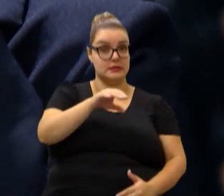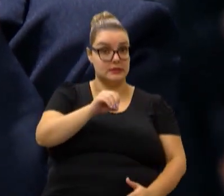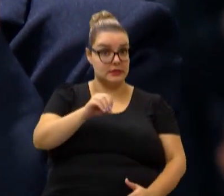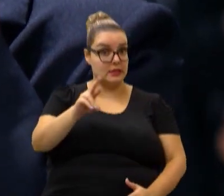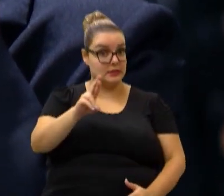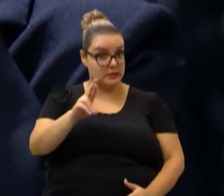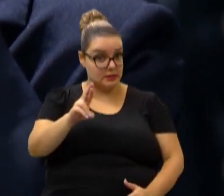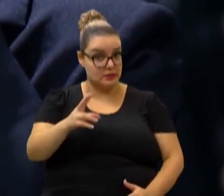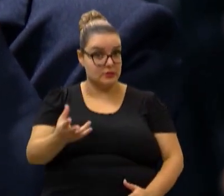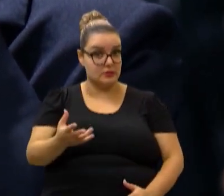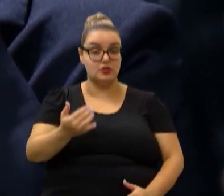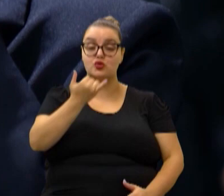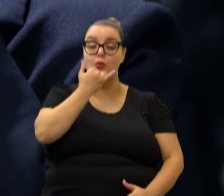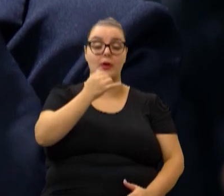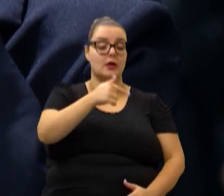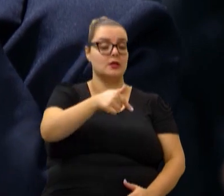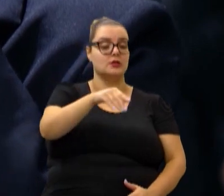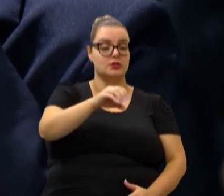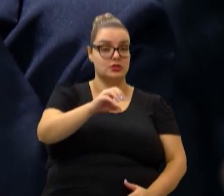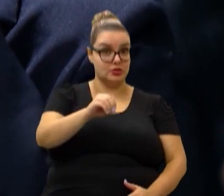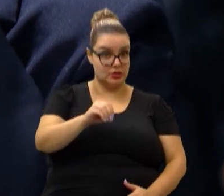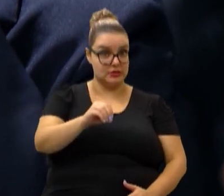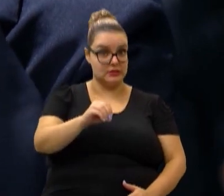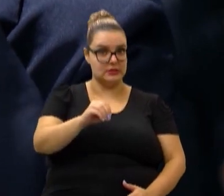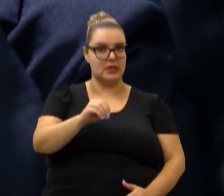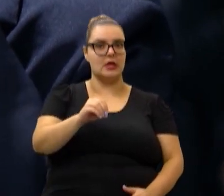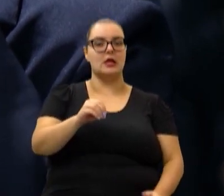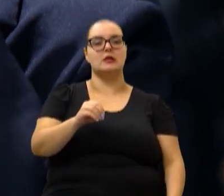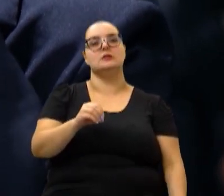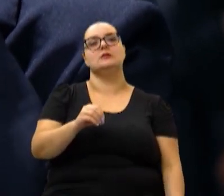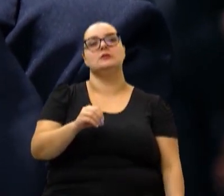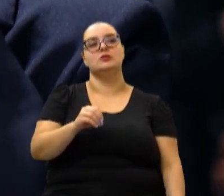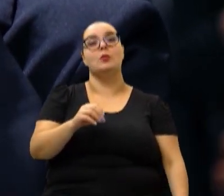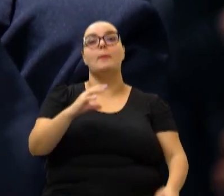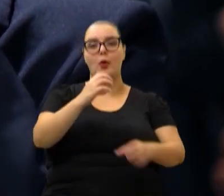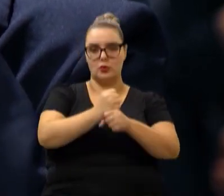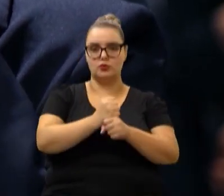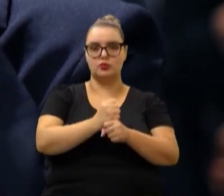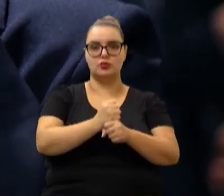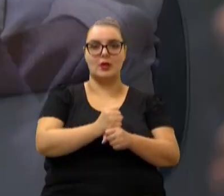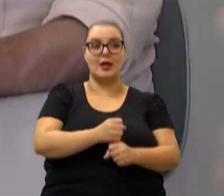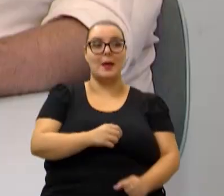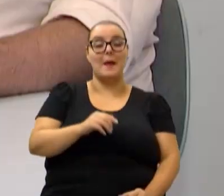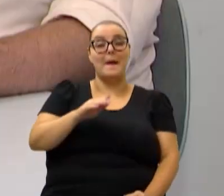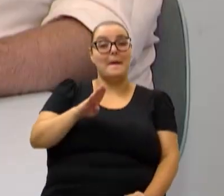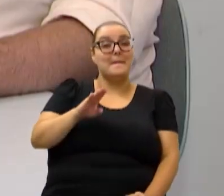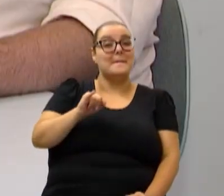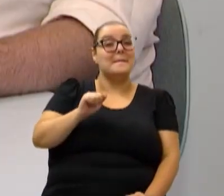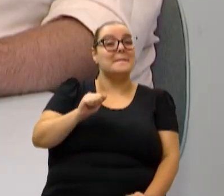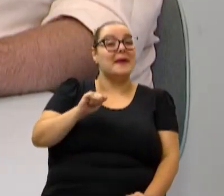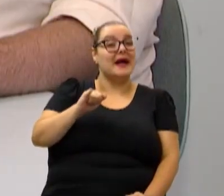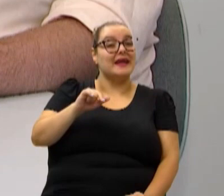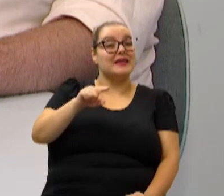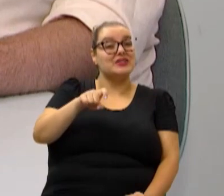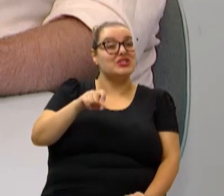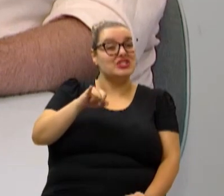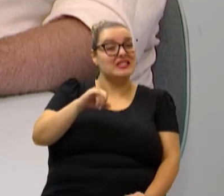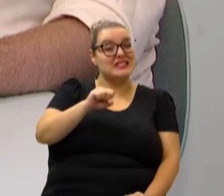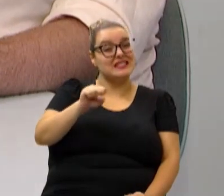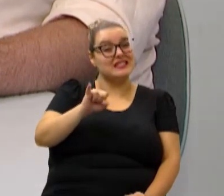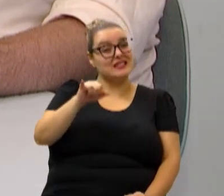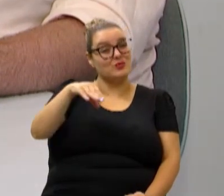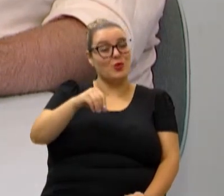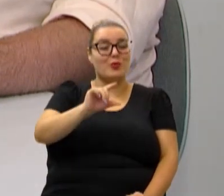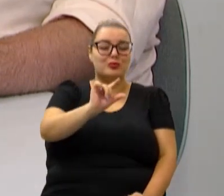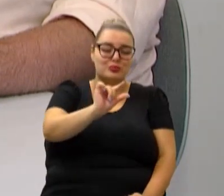de 700 você é considerado um cliente de baixíssimo risco. Então aqui você tem, de acordo